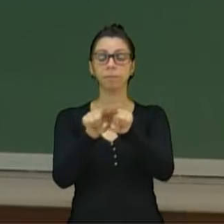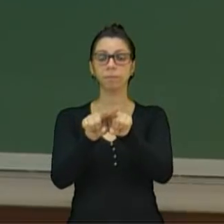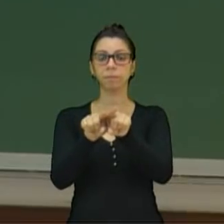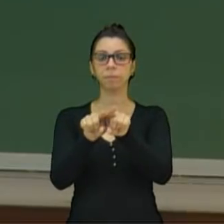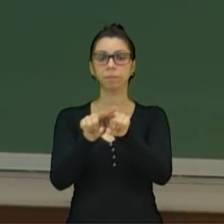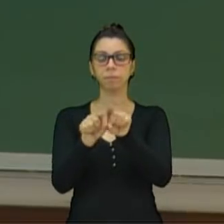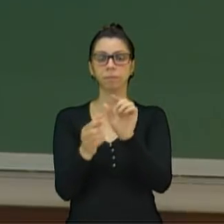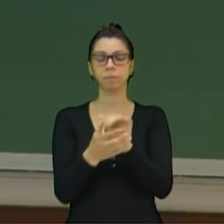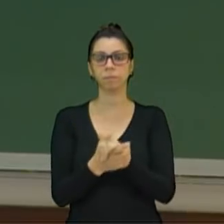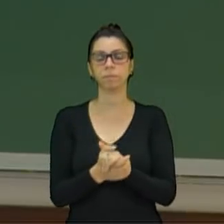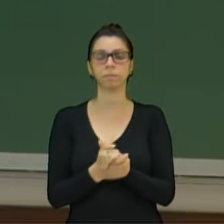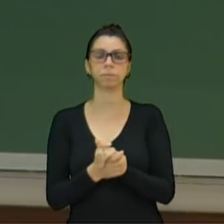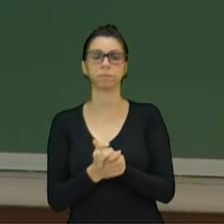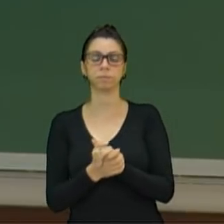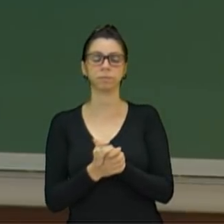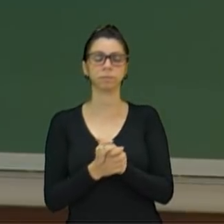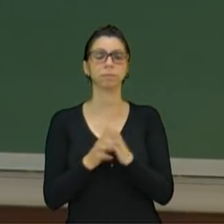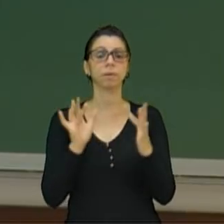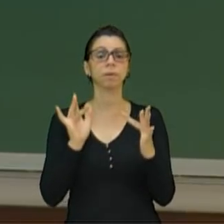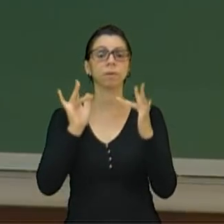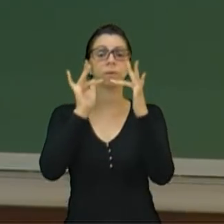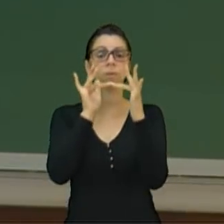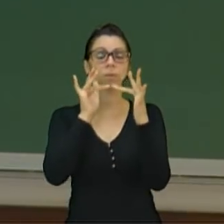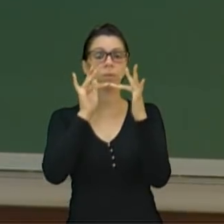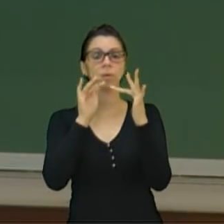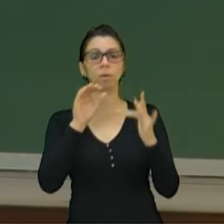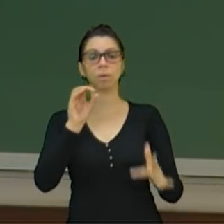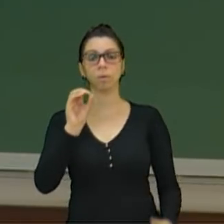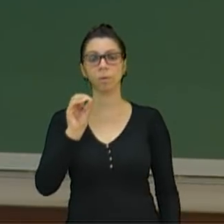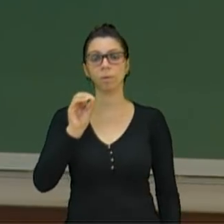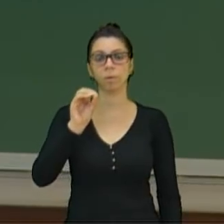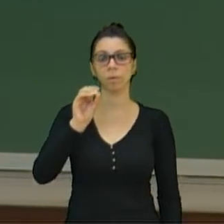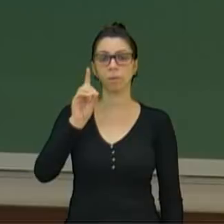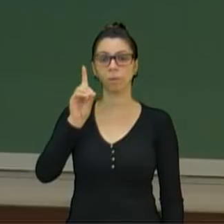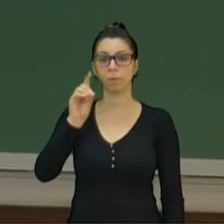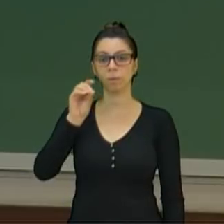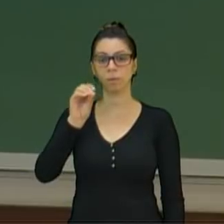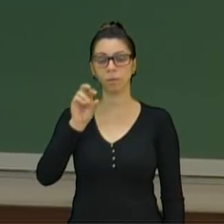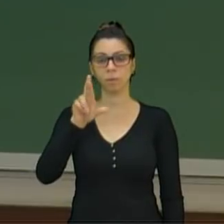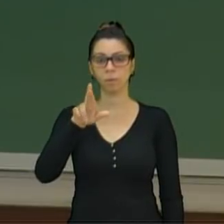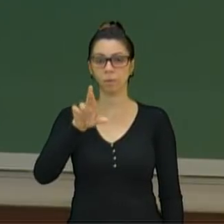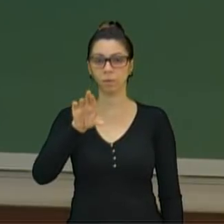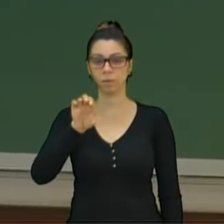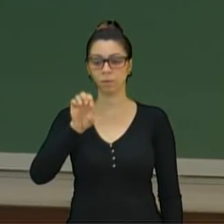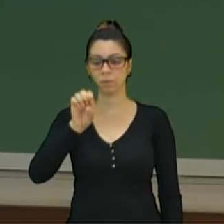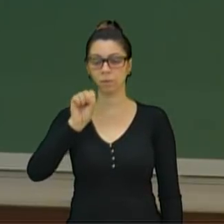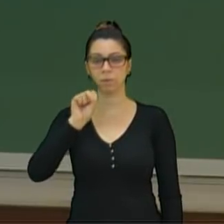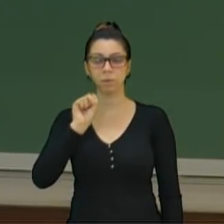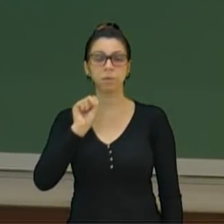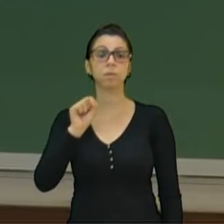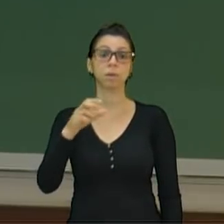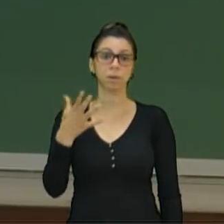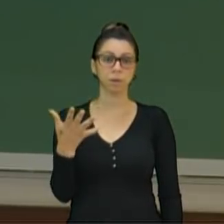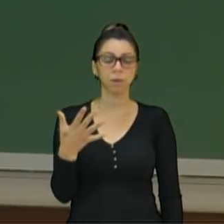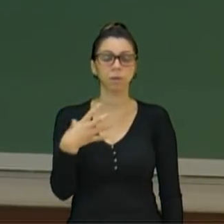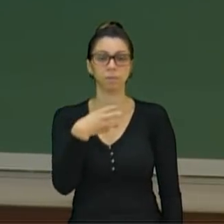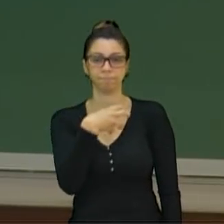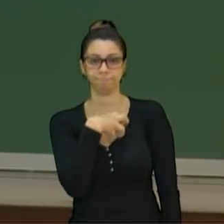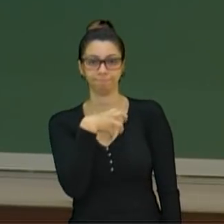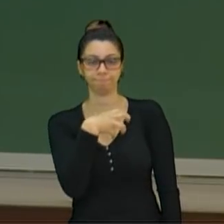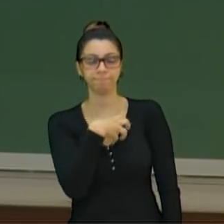detecção de odores. Embora a gente saiba que a sensação de sentir os cheiros é um